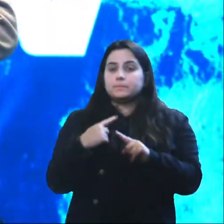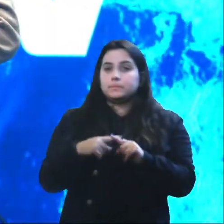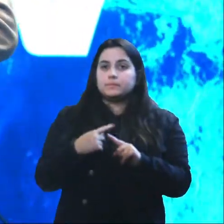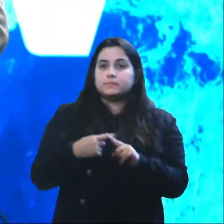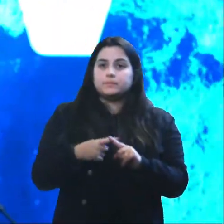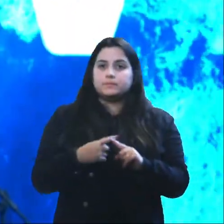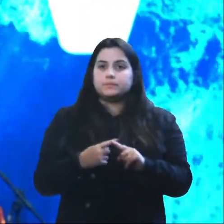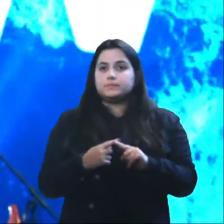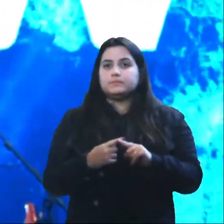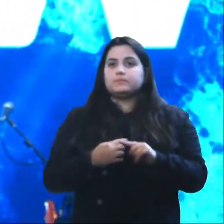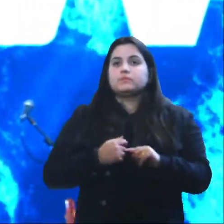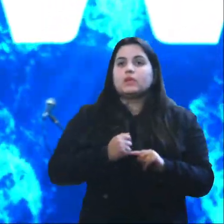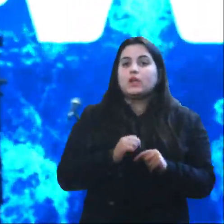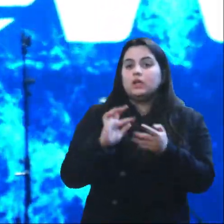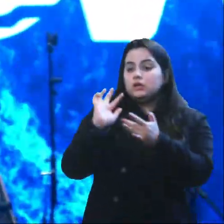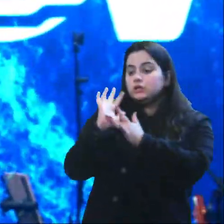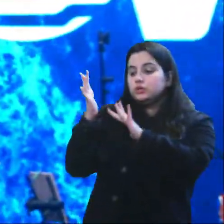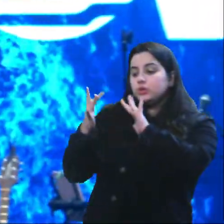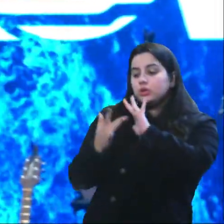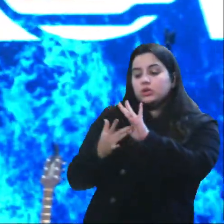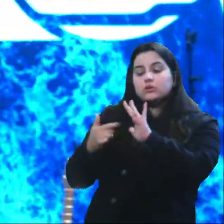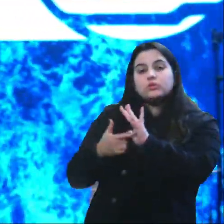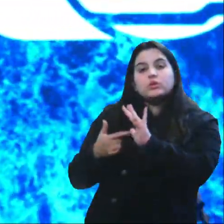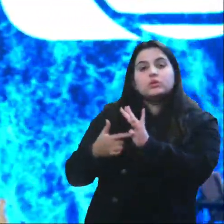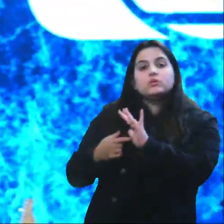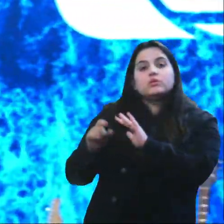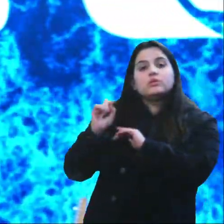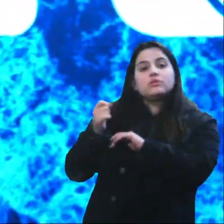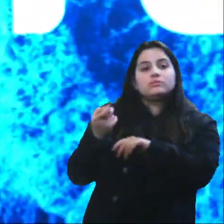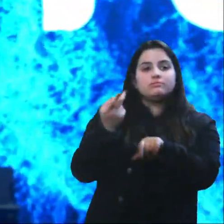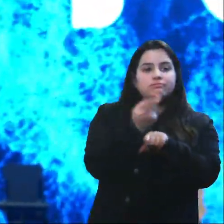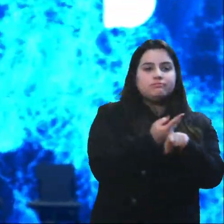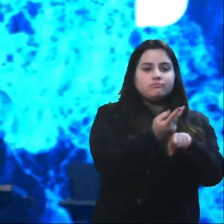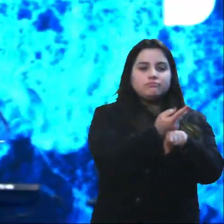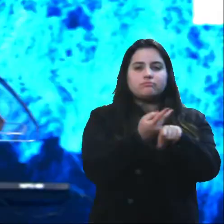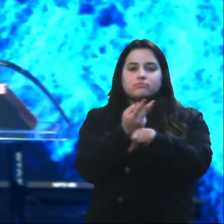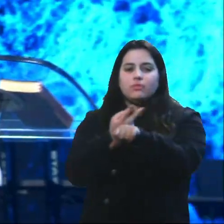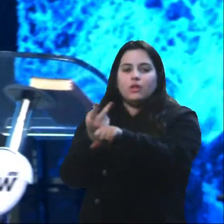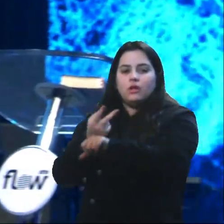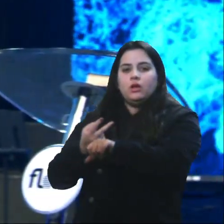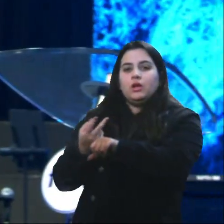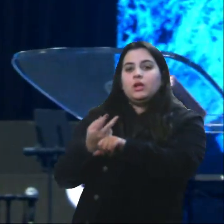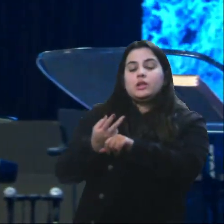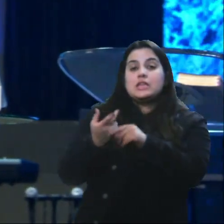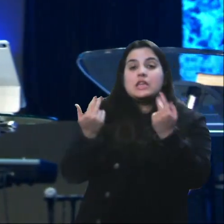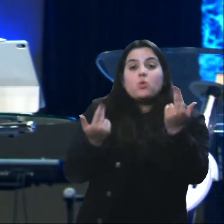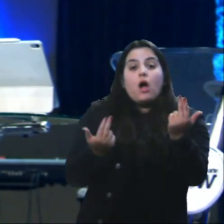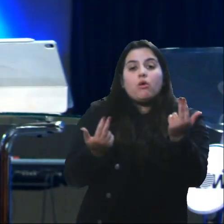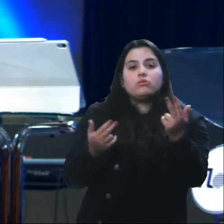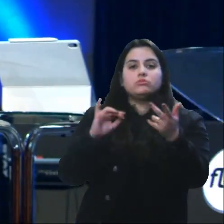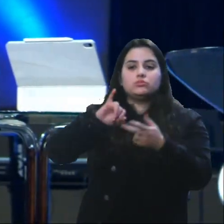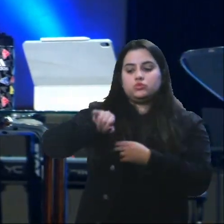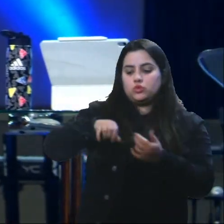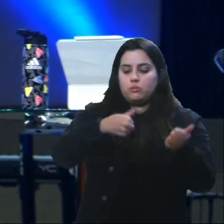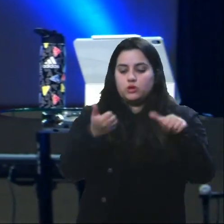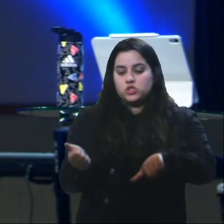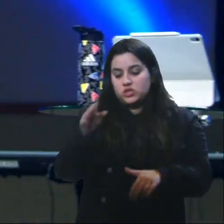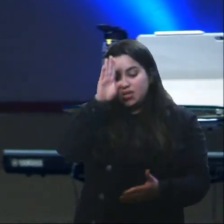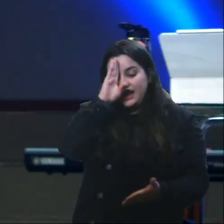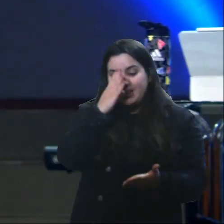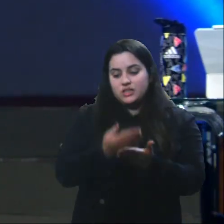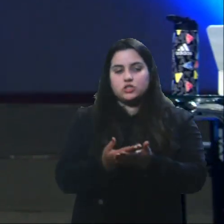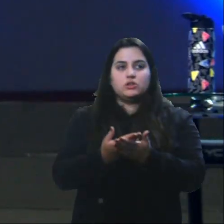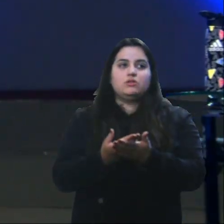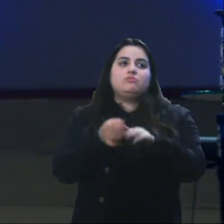disse, Jesus está procurando pessoas como João Batista e que creem na mensagem de